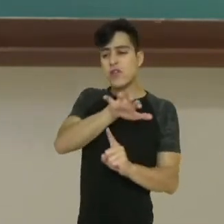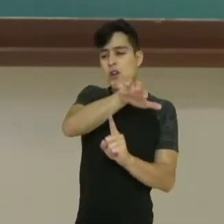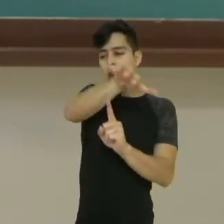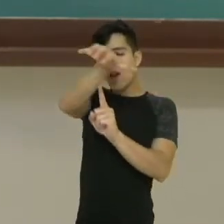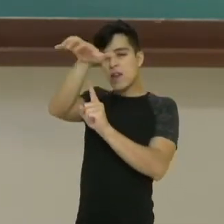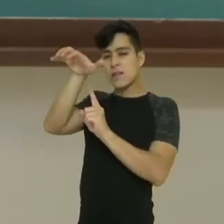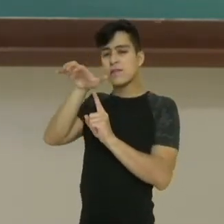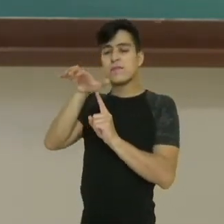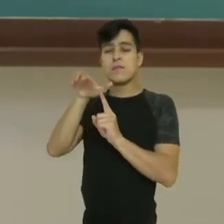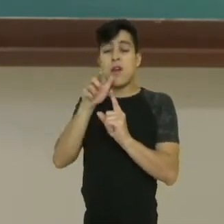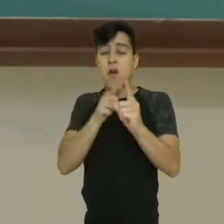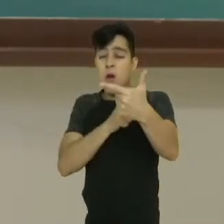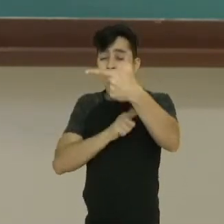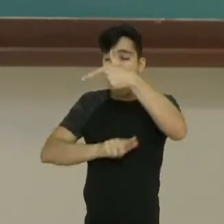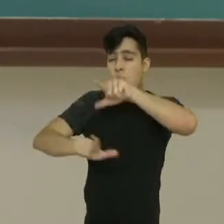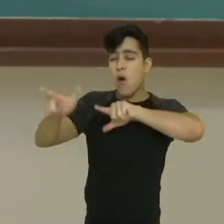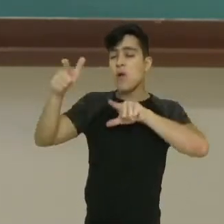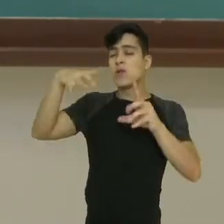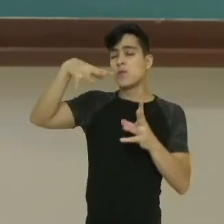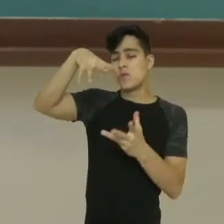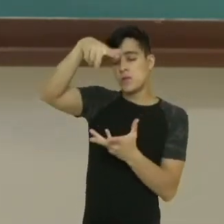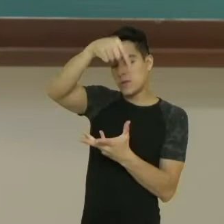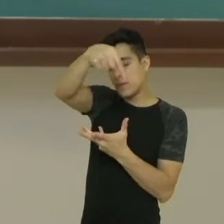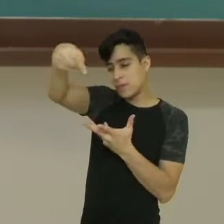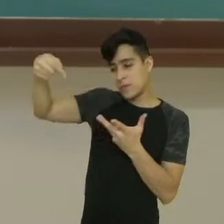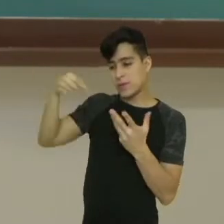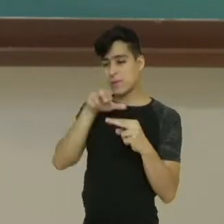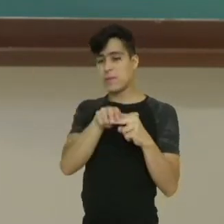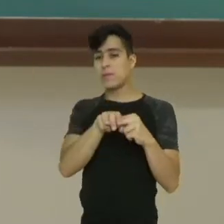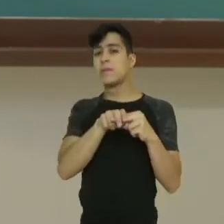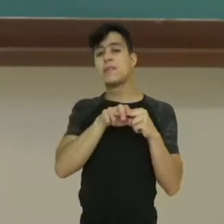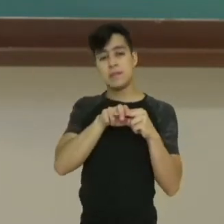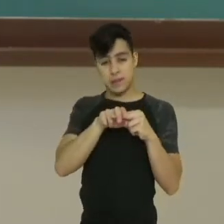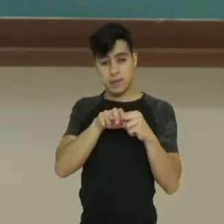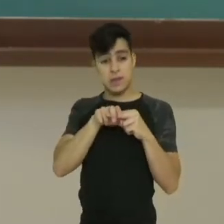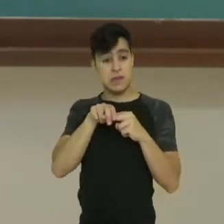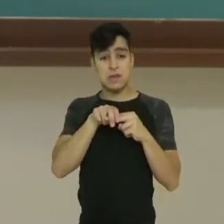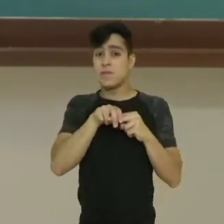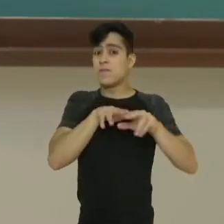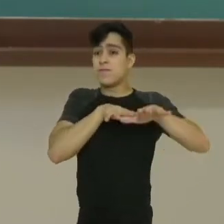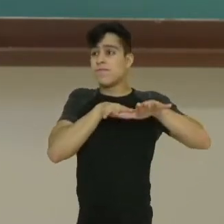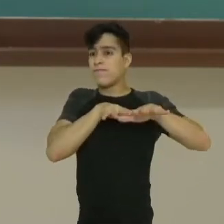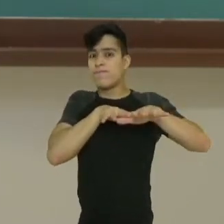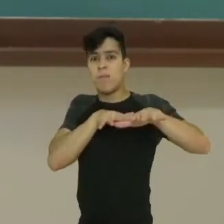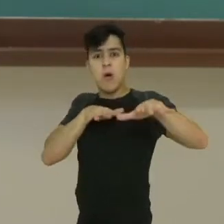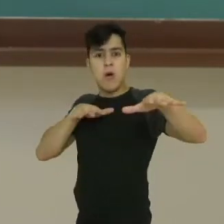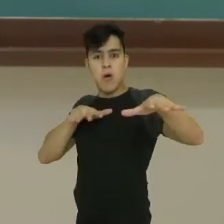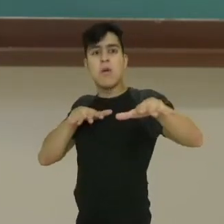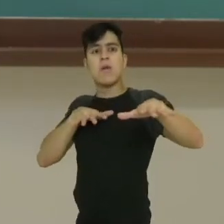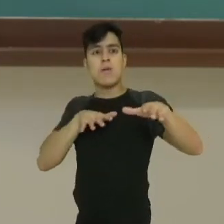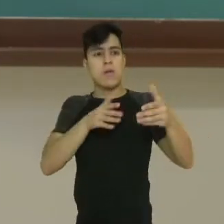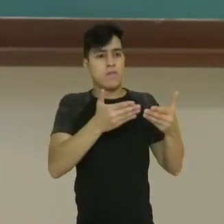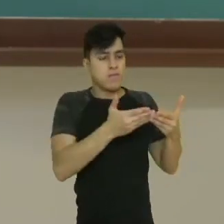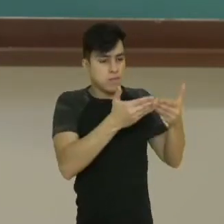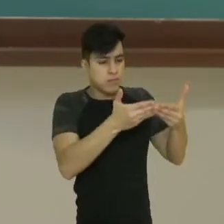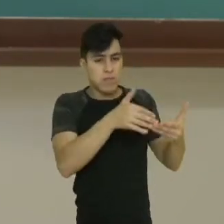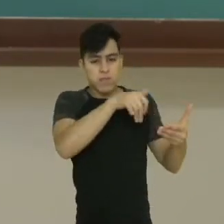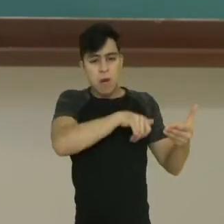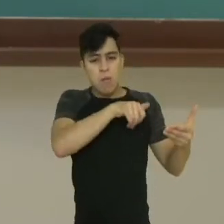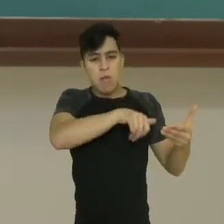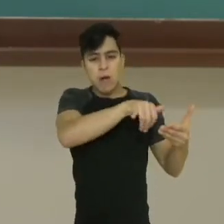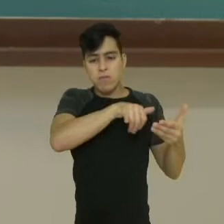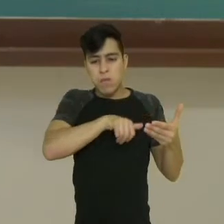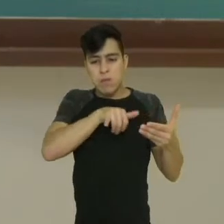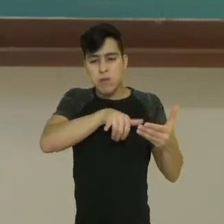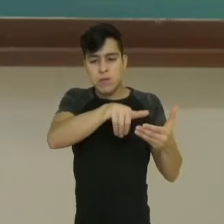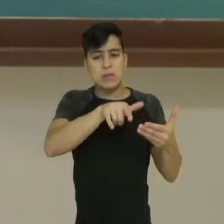política em outras regiões do mundo por meio desse grande exército chamado de porta-aviões, que no caso é